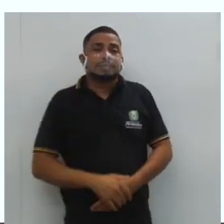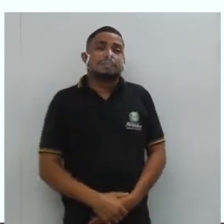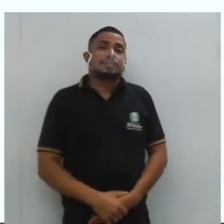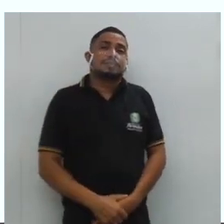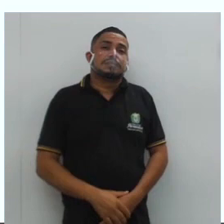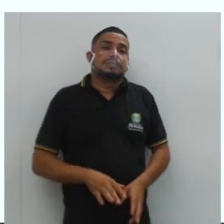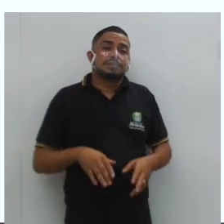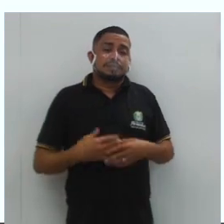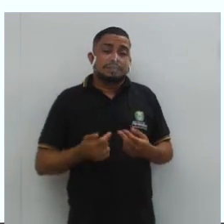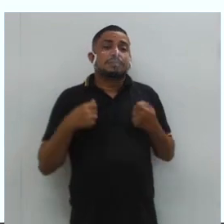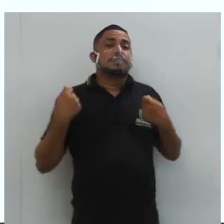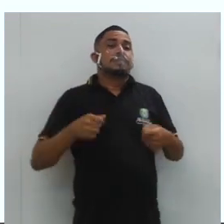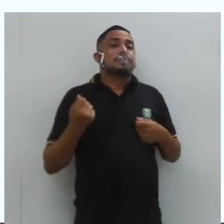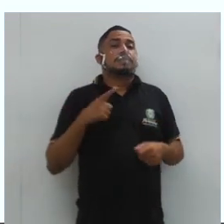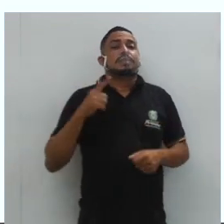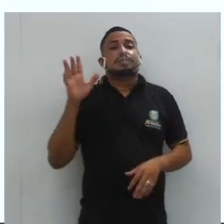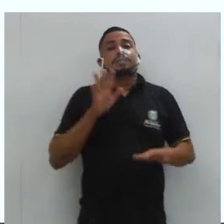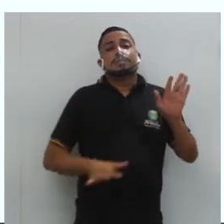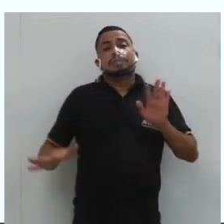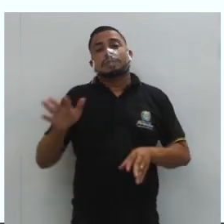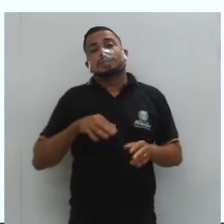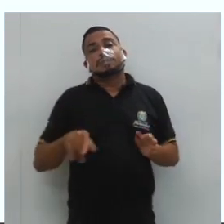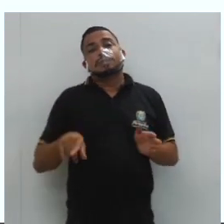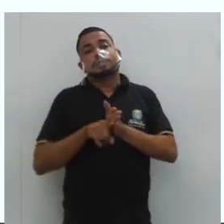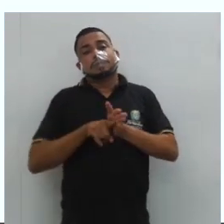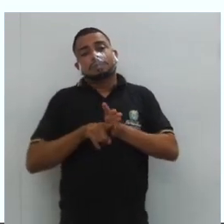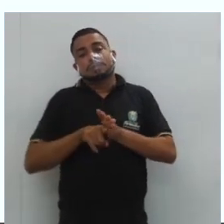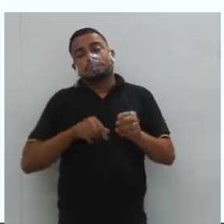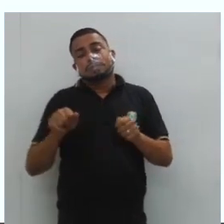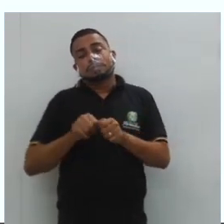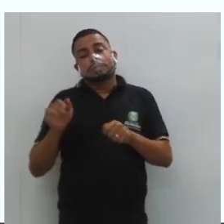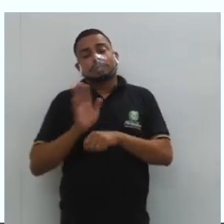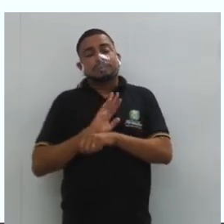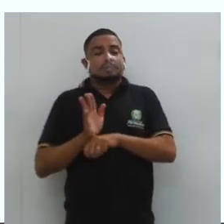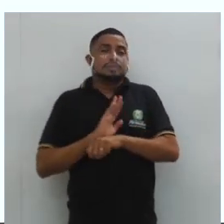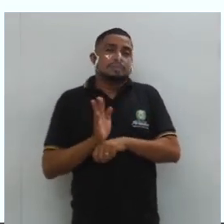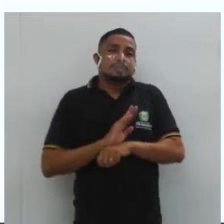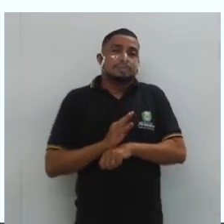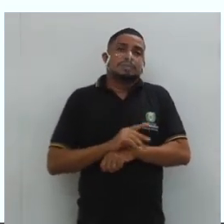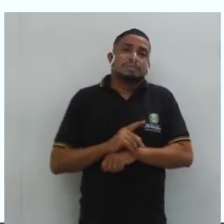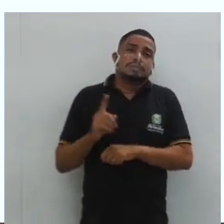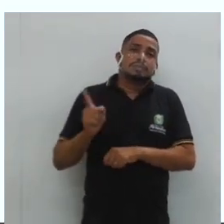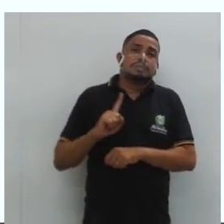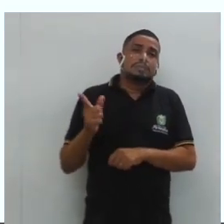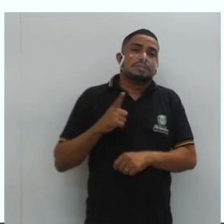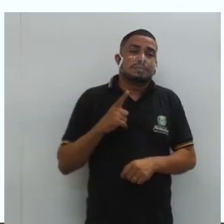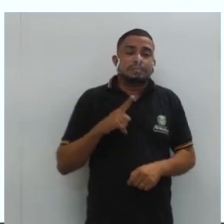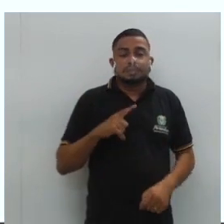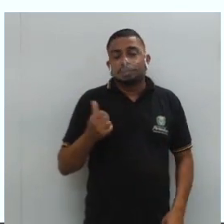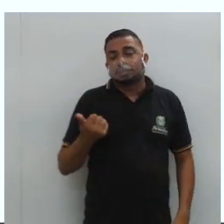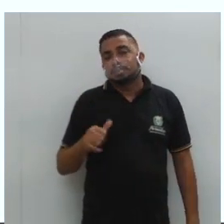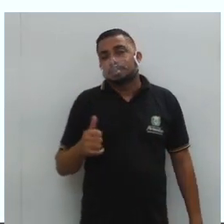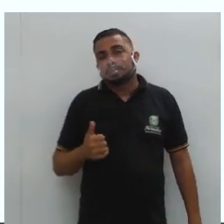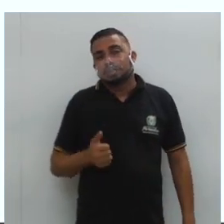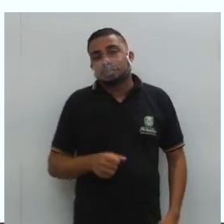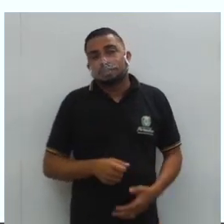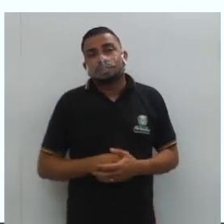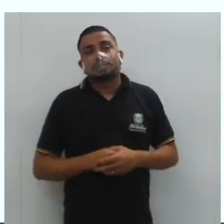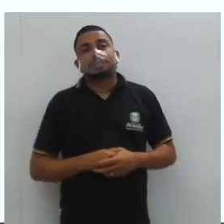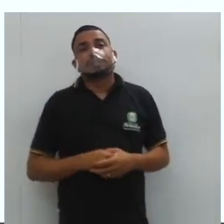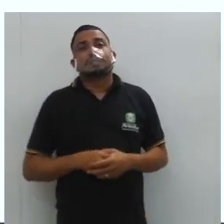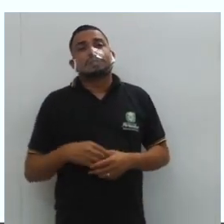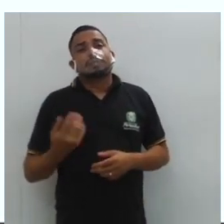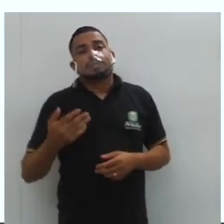Então, tem que se ter esse cuidado de pesquisa também na hora de fazer um filme. Passa despercebido, não diminuir a qualidade do filme,